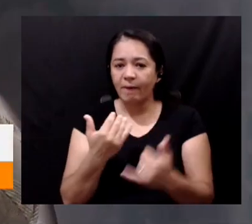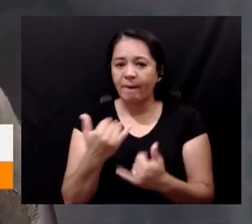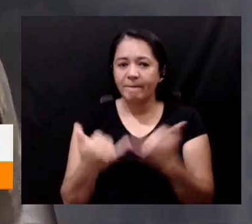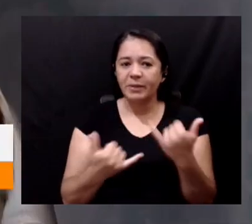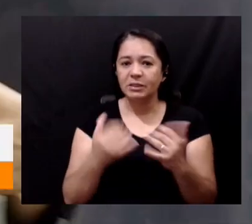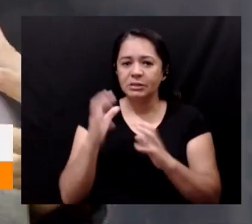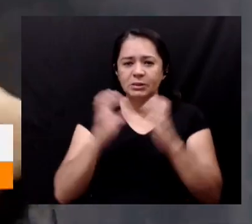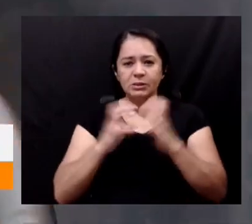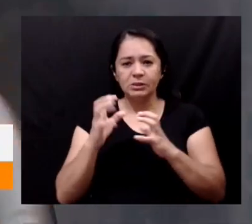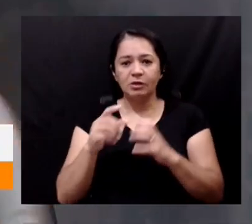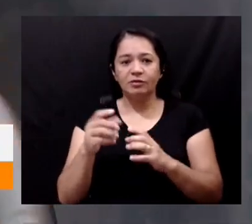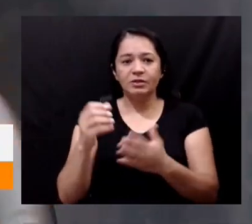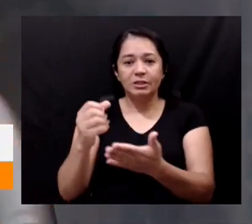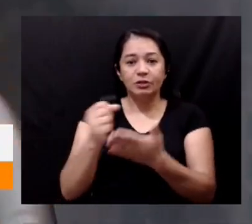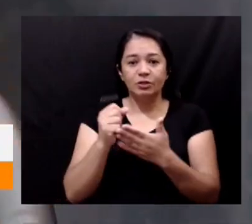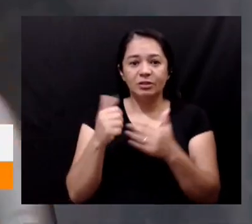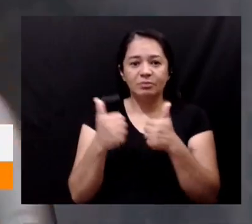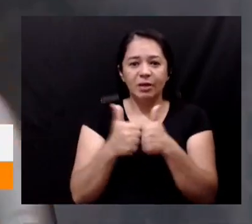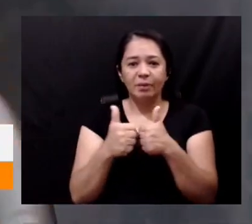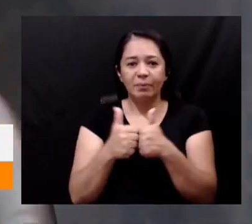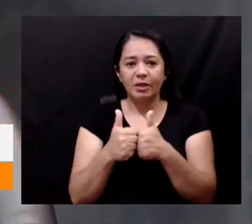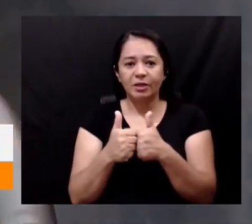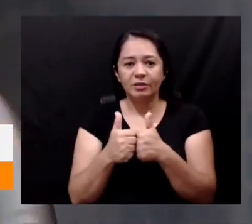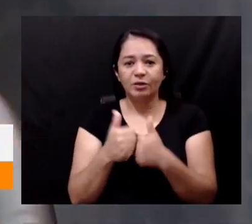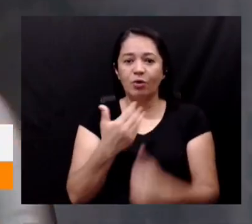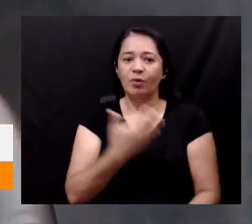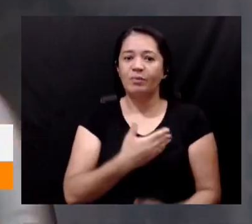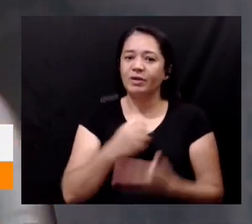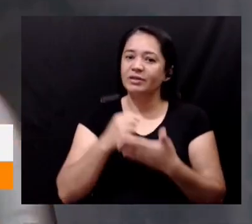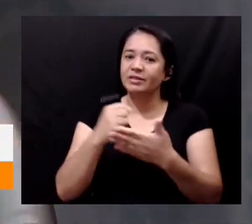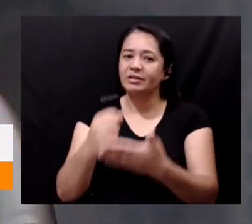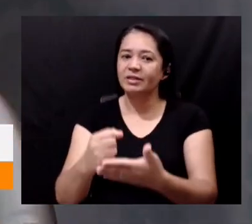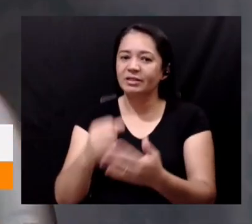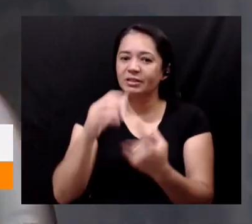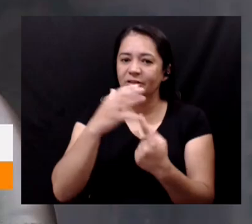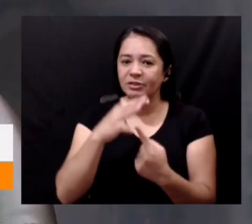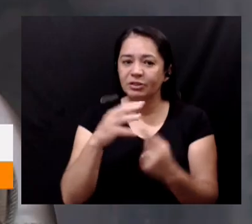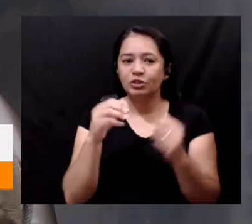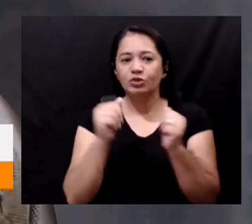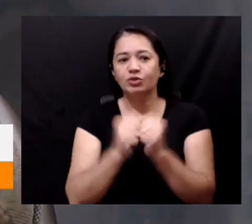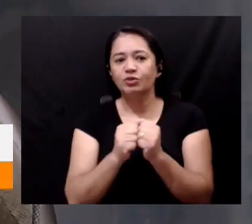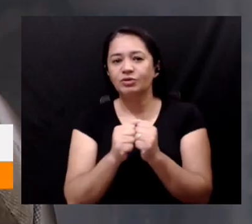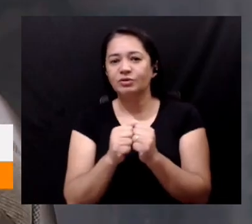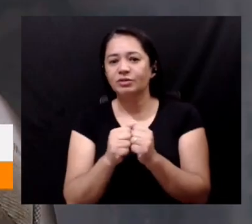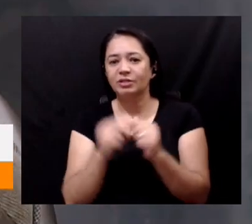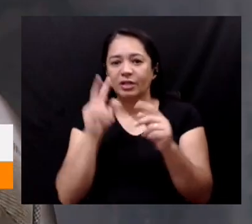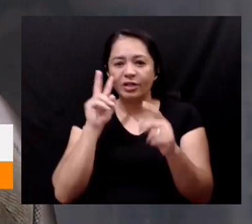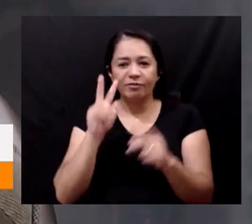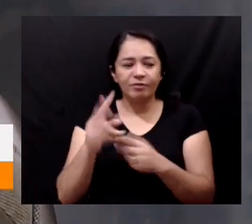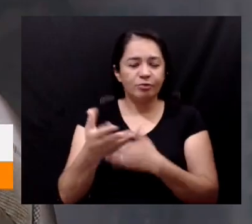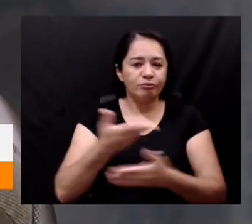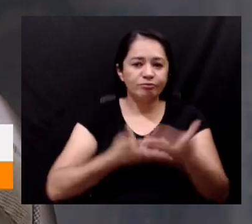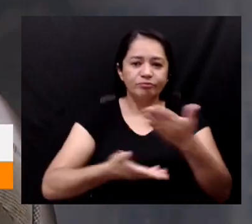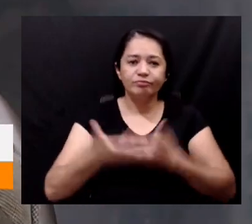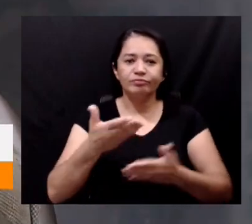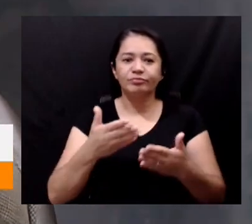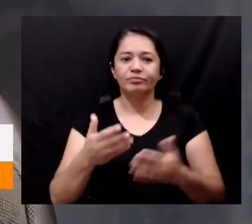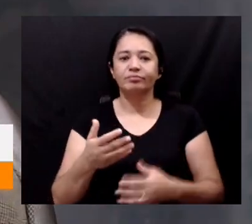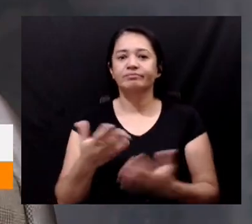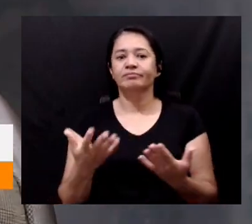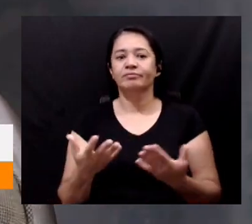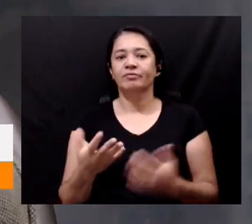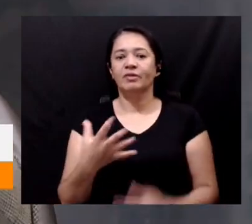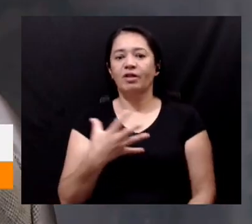perto, você Perfeito. pegou os amigos, levou para um parque todo mundo junto, viu eles interagindo. Então, gente, ter filho, a parte